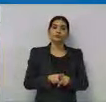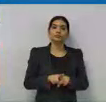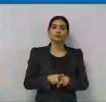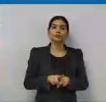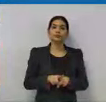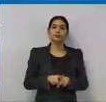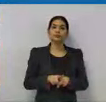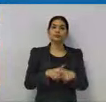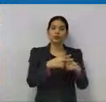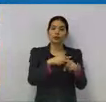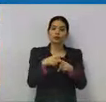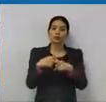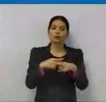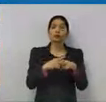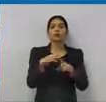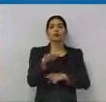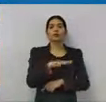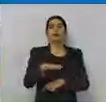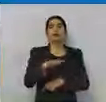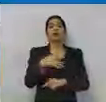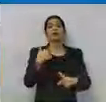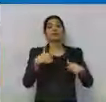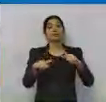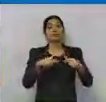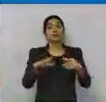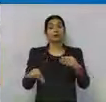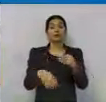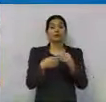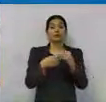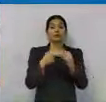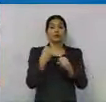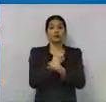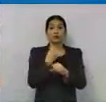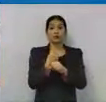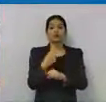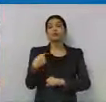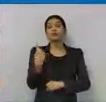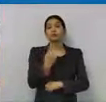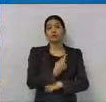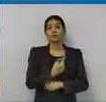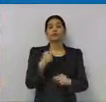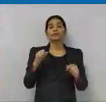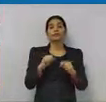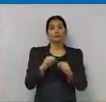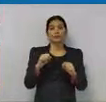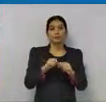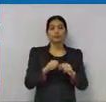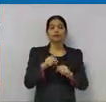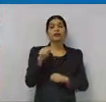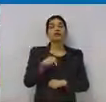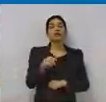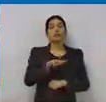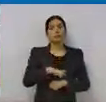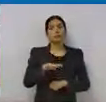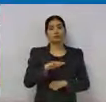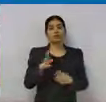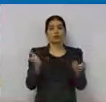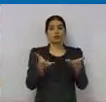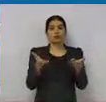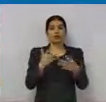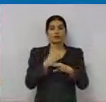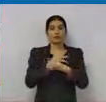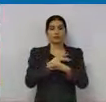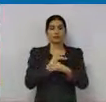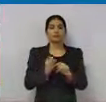região. Esse trabalho é um complemento das obras que nós estamos executando aqui na região, agora na cidade.